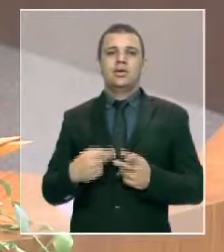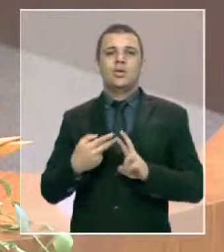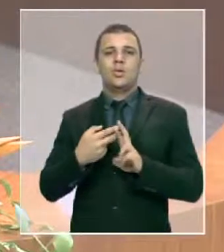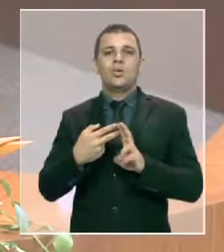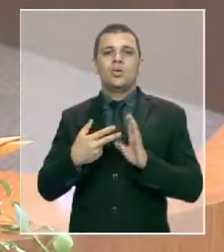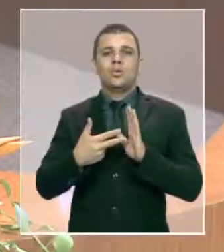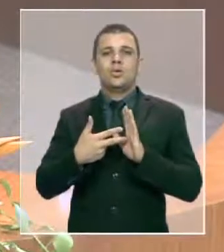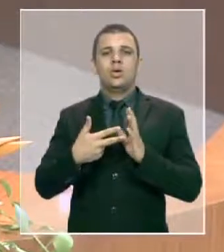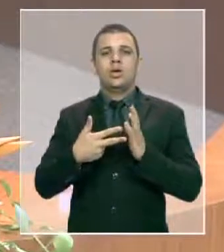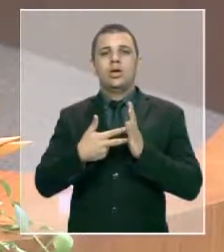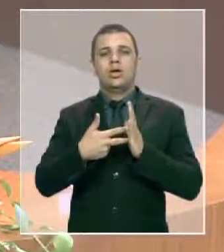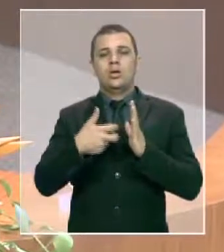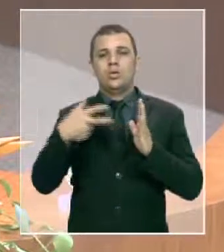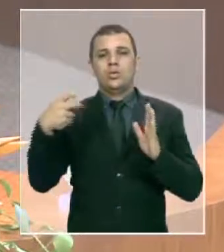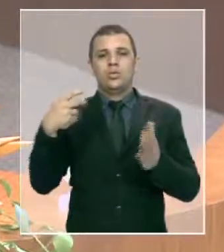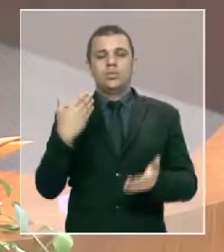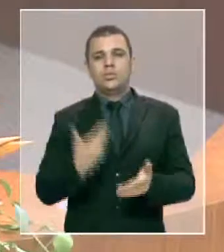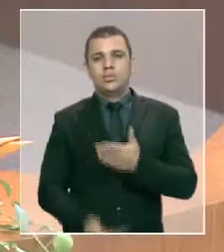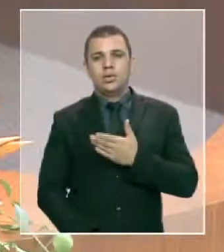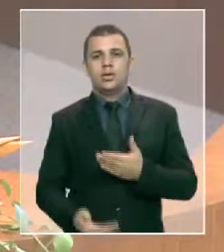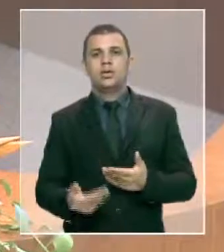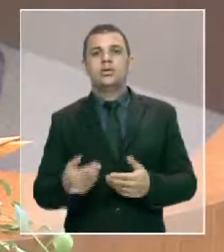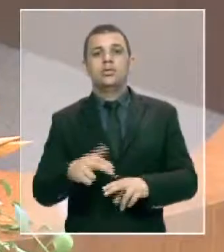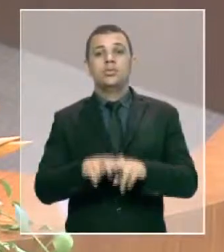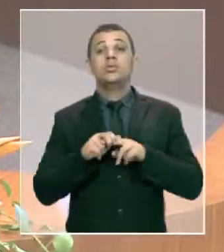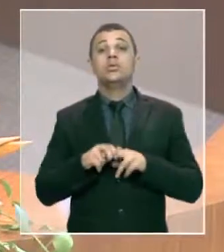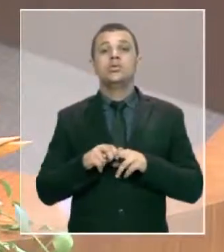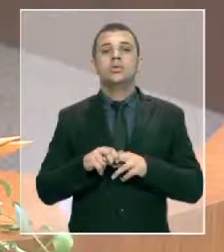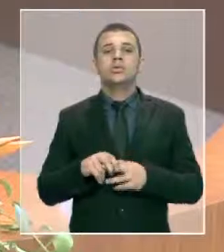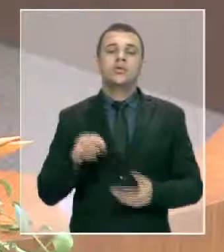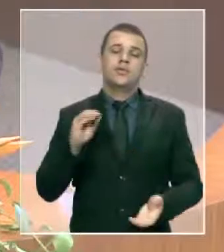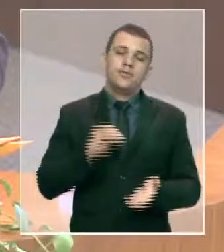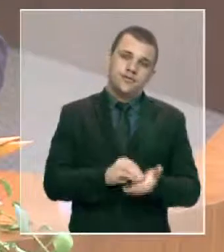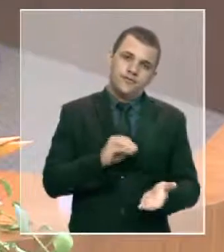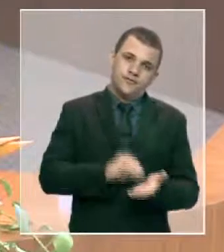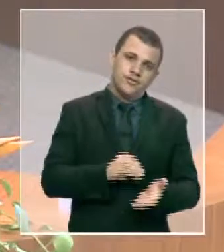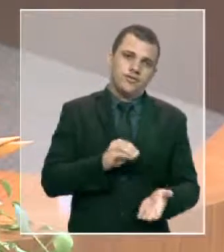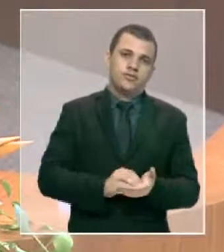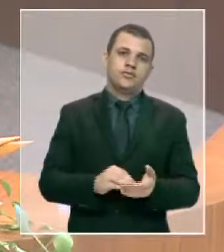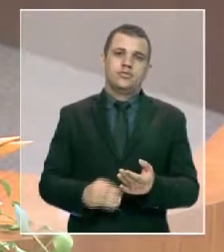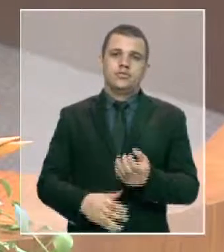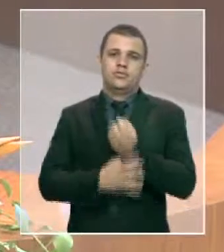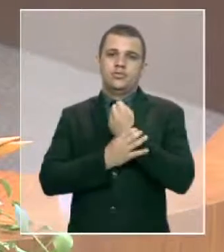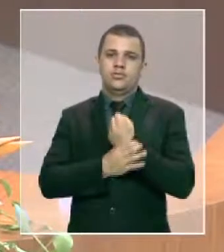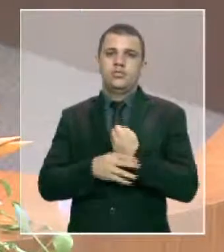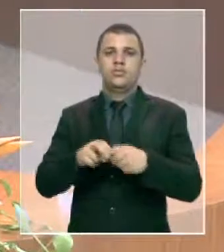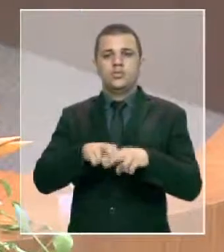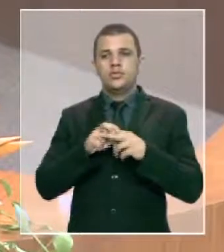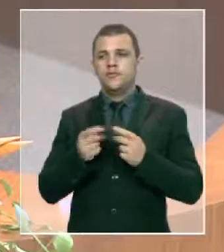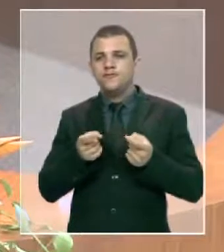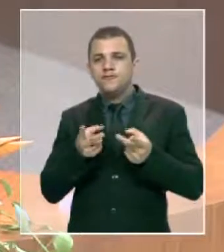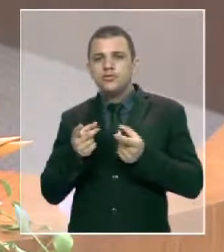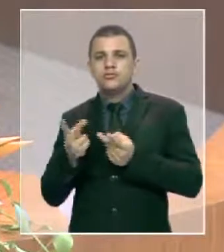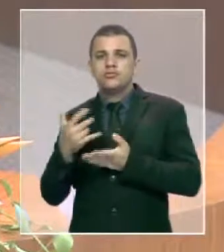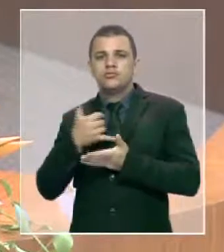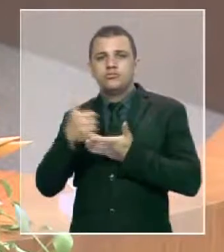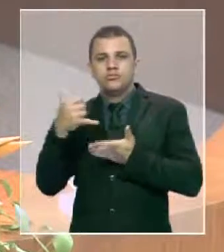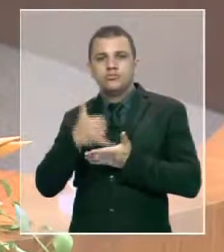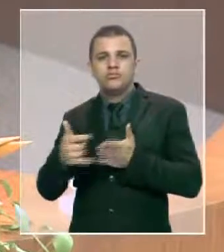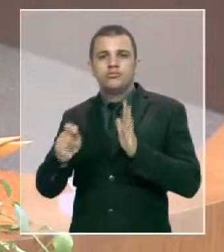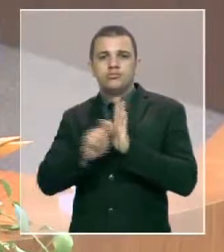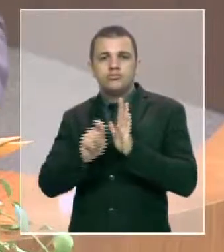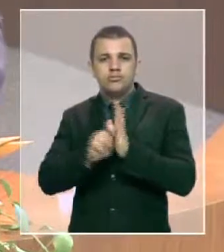dignidade, estão fechando as suas portas pela falta de segurança, pela venda discriminada de drogas na região da